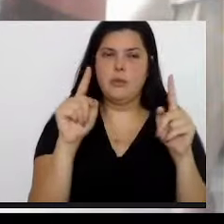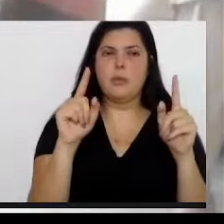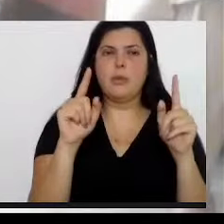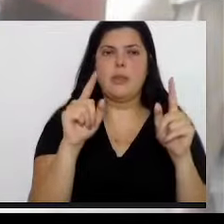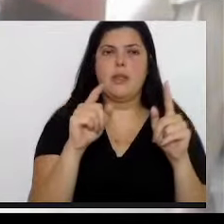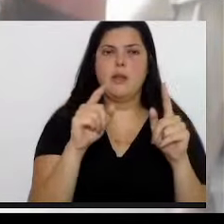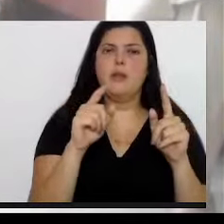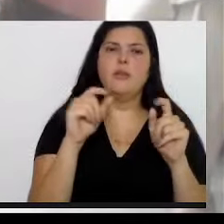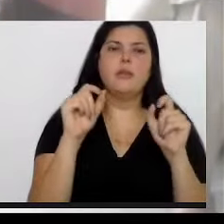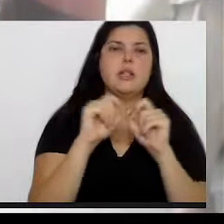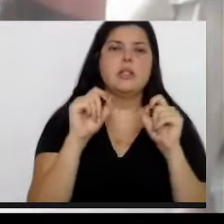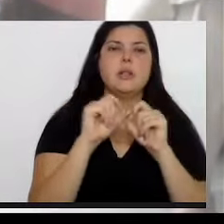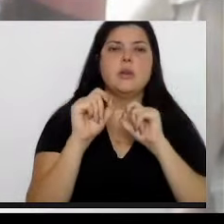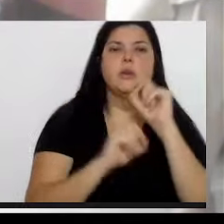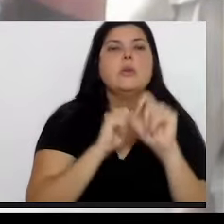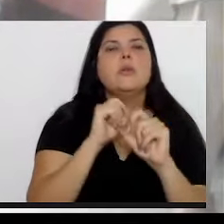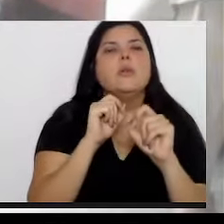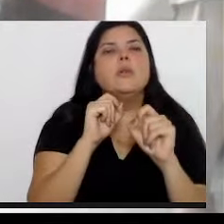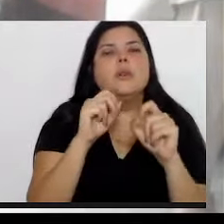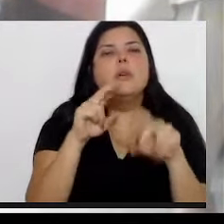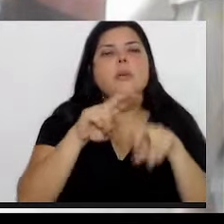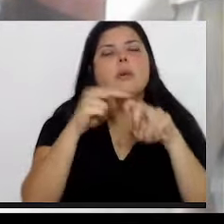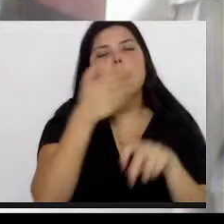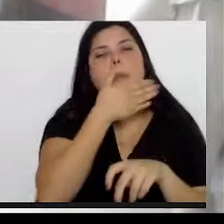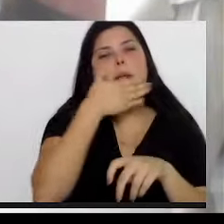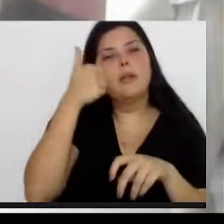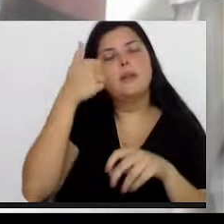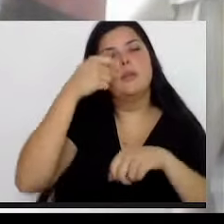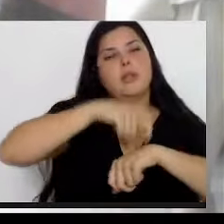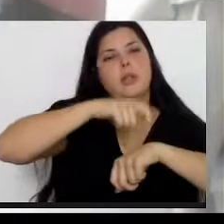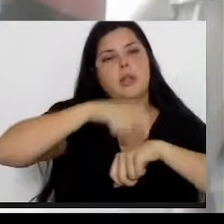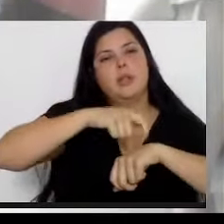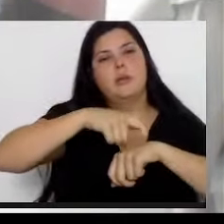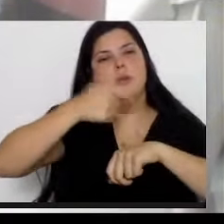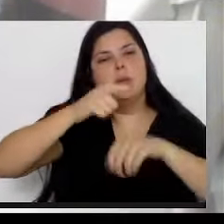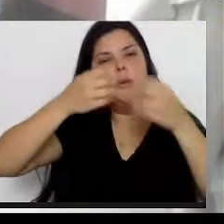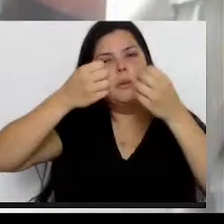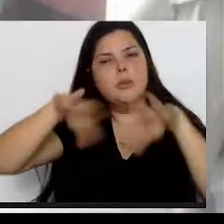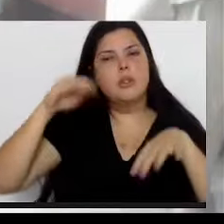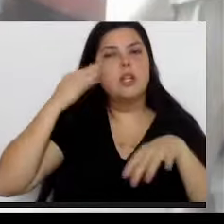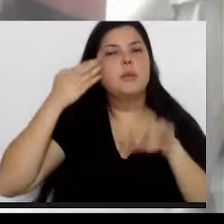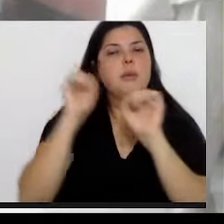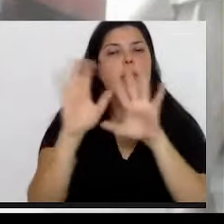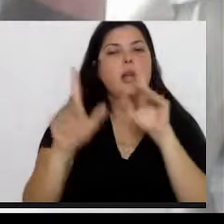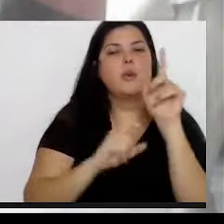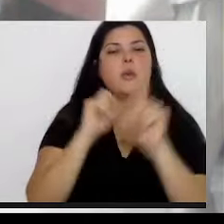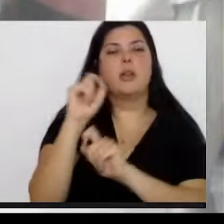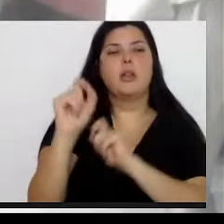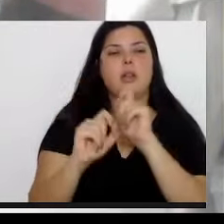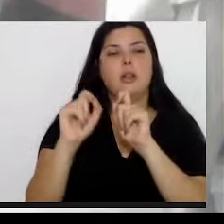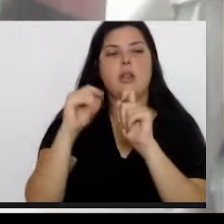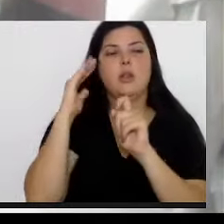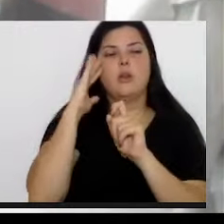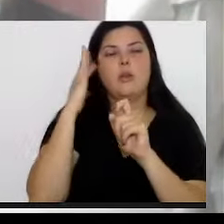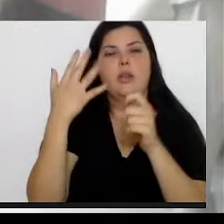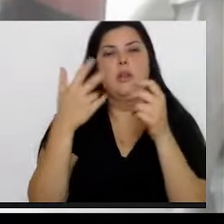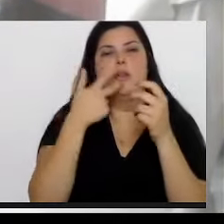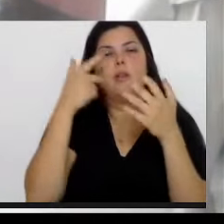tempo de todos, em benefício do tempo, sem prejuízo da cognição, para enfrentar as questões